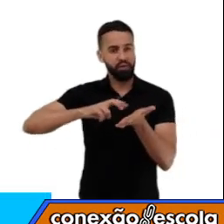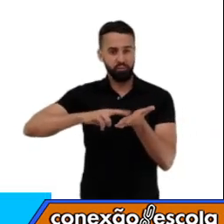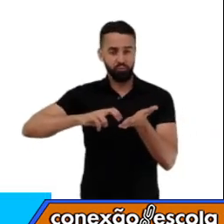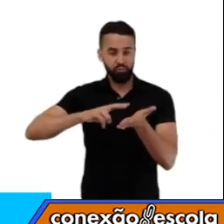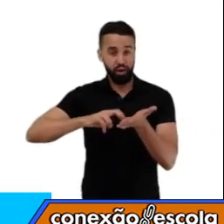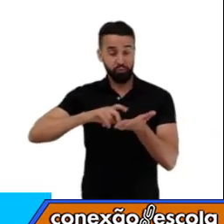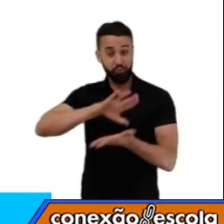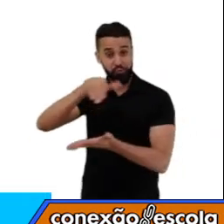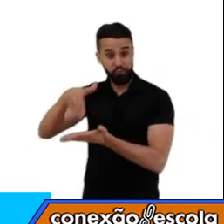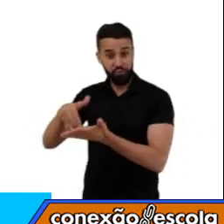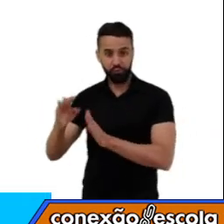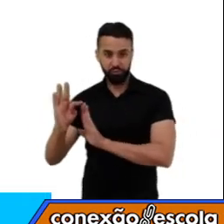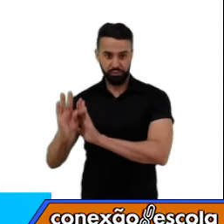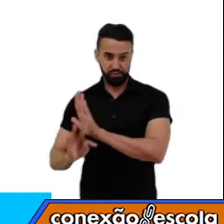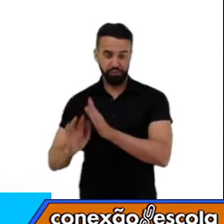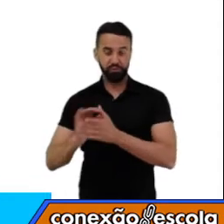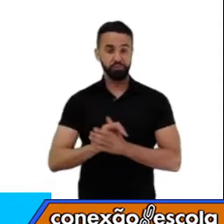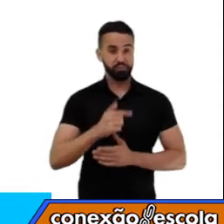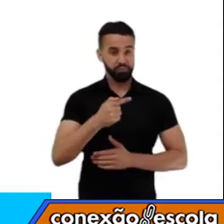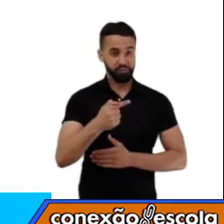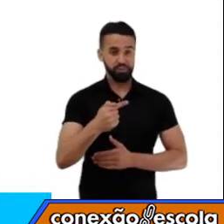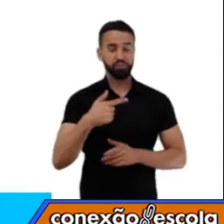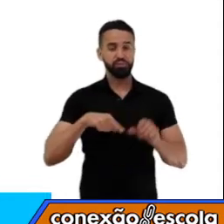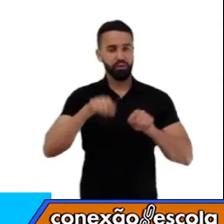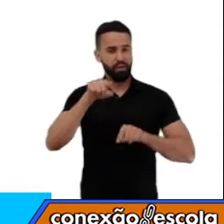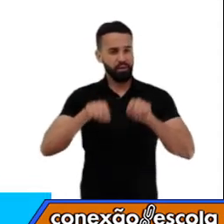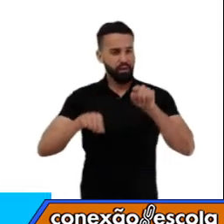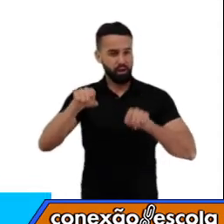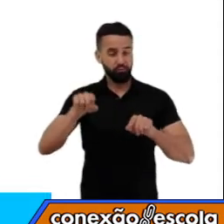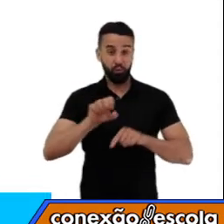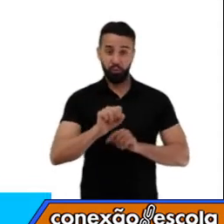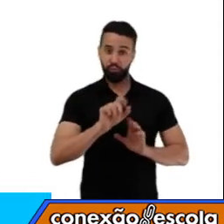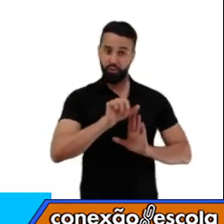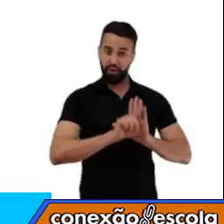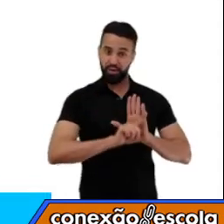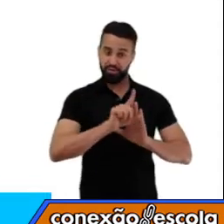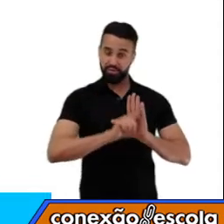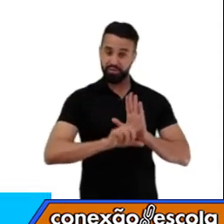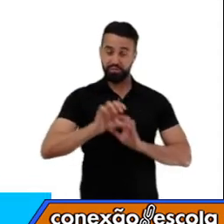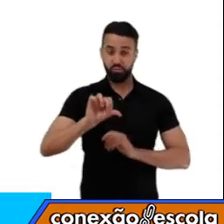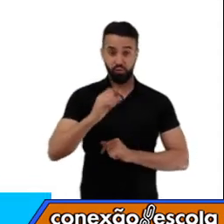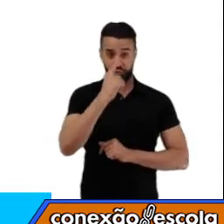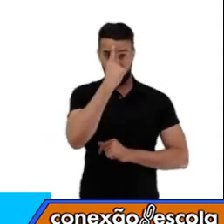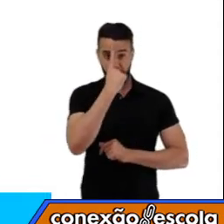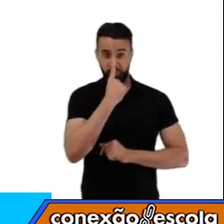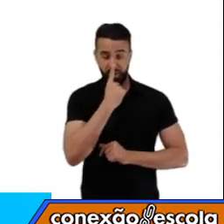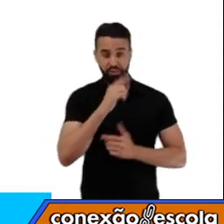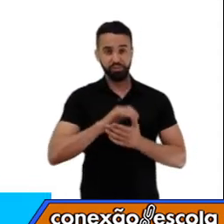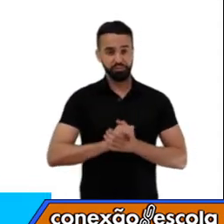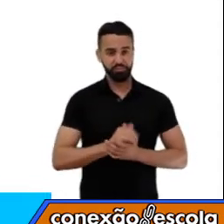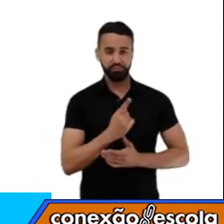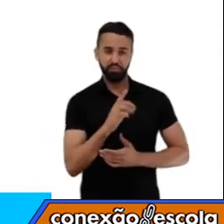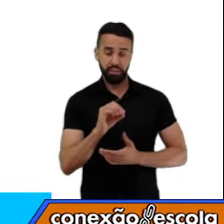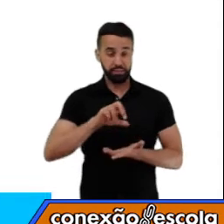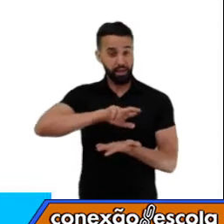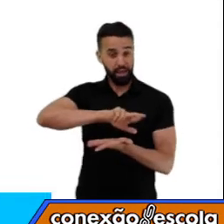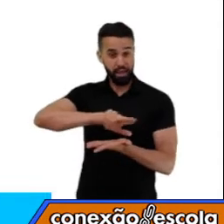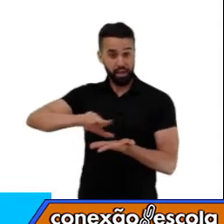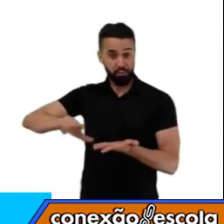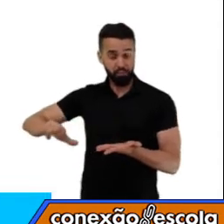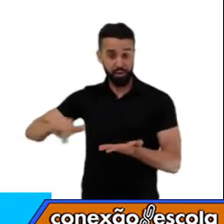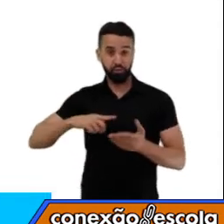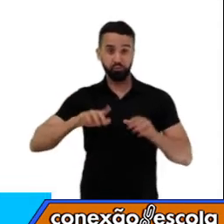tiverem no final do texto gráficos listas imagens outros elementos da